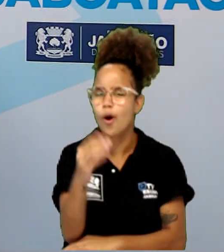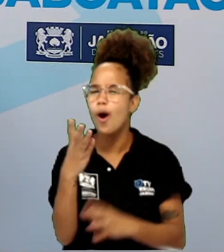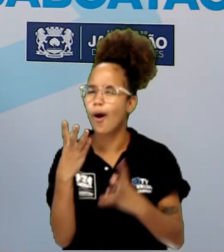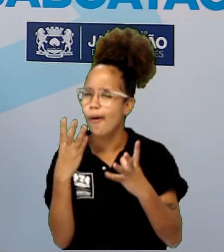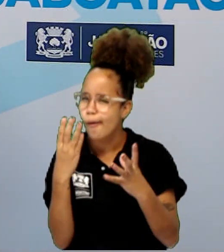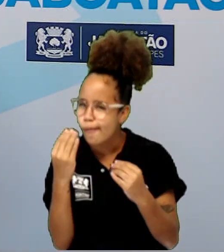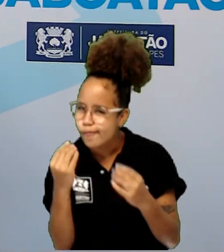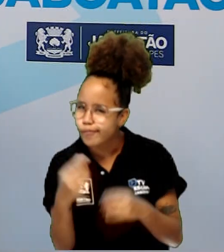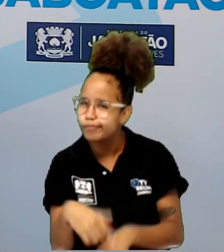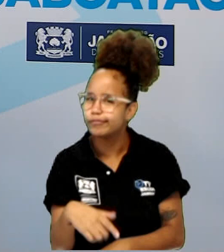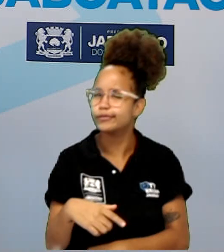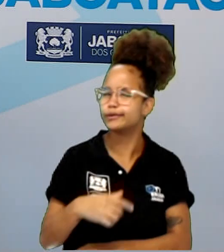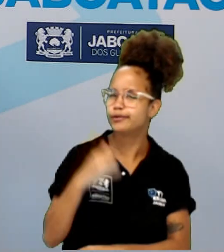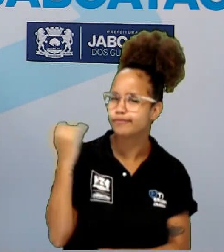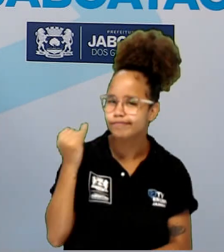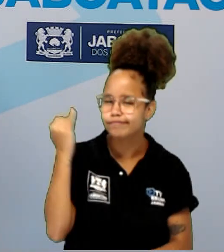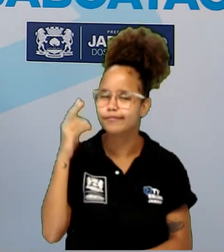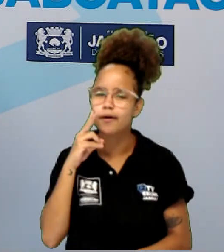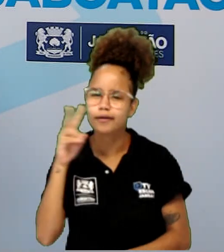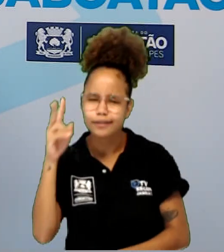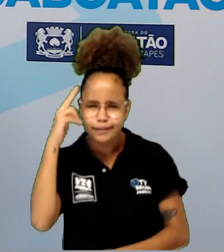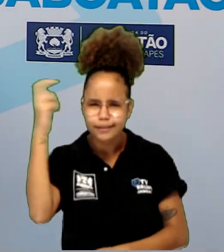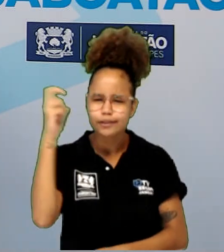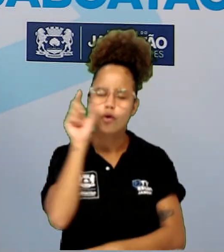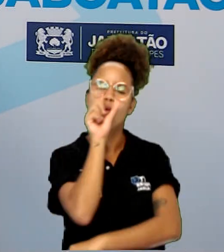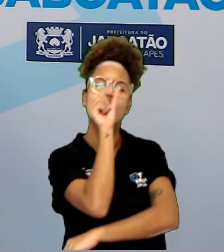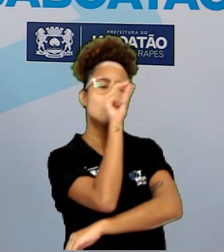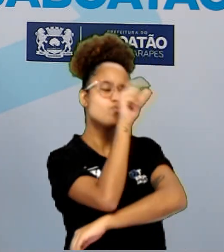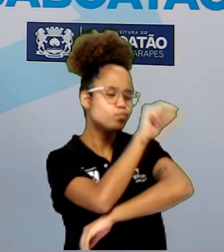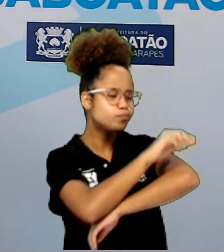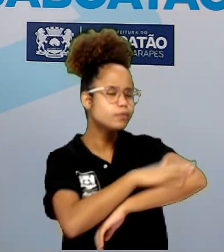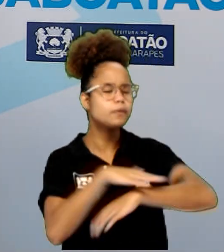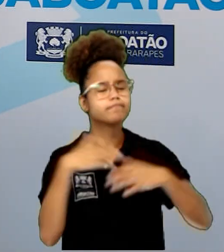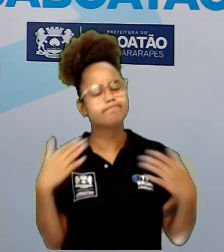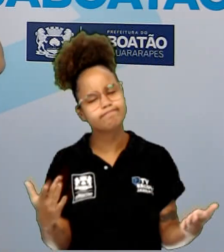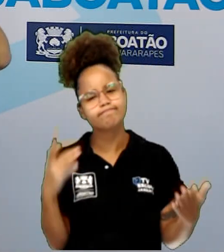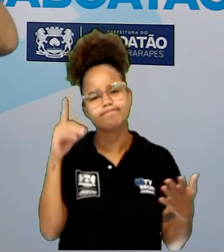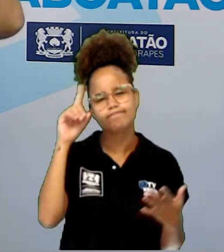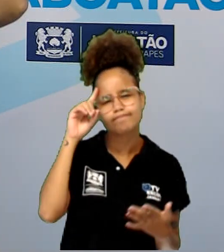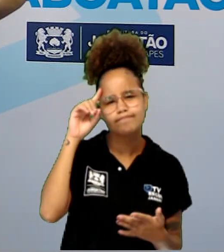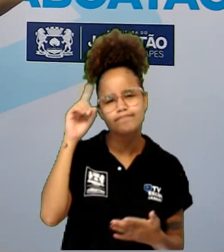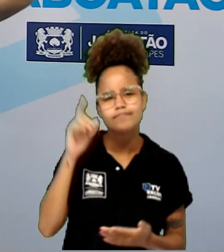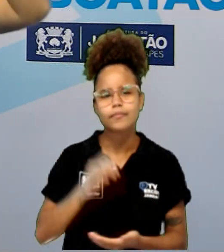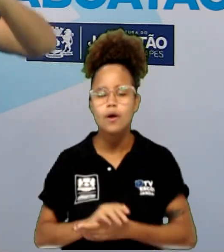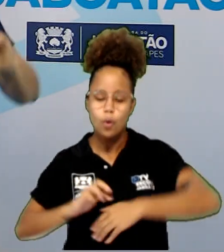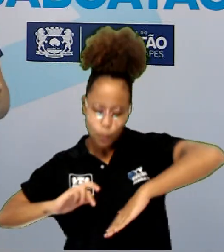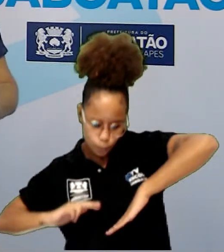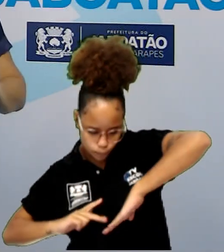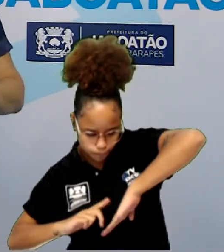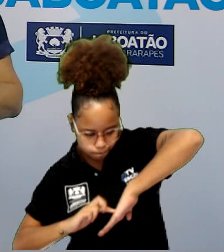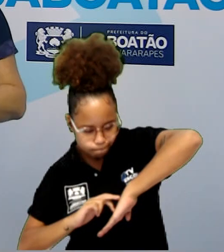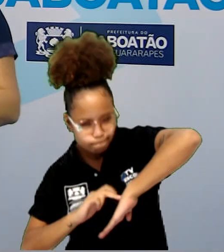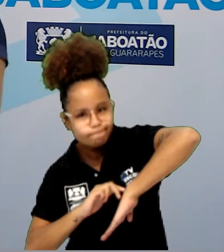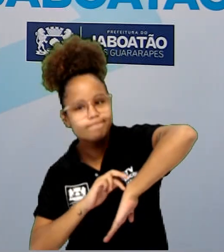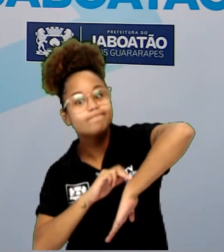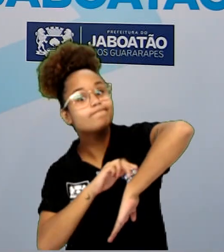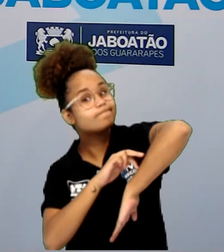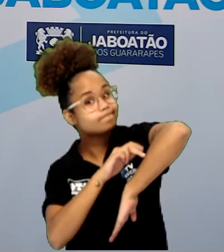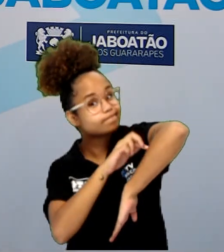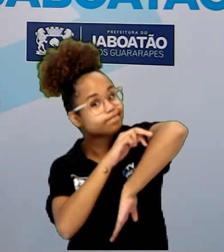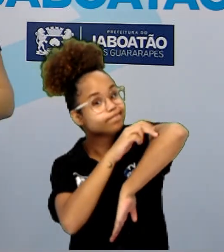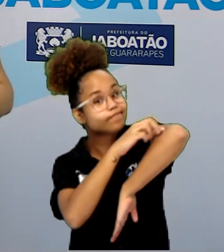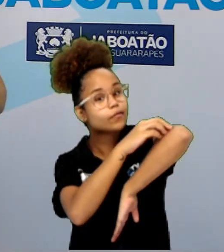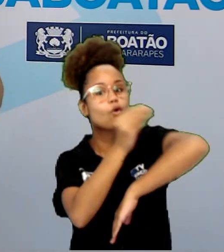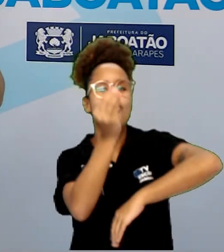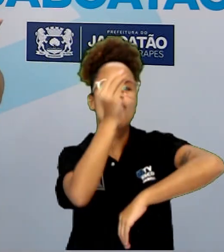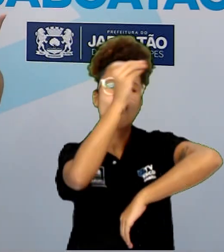que subia para lá e para cá, que ficava cutucando coisa. Daí um dia, sobe a montanha Avelina e pôs